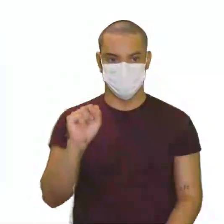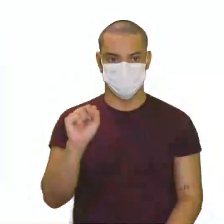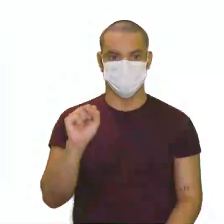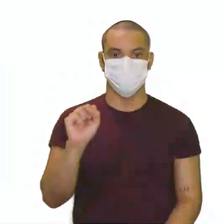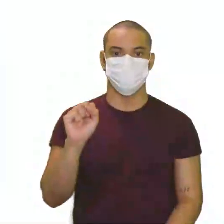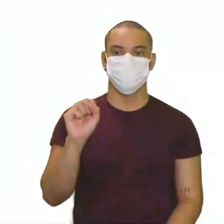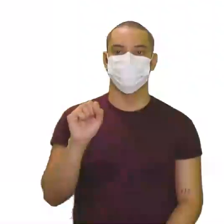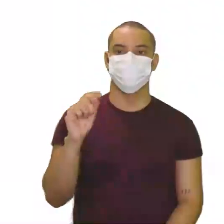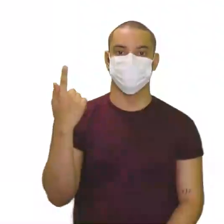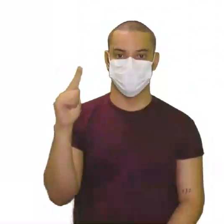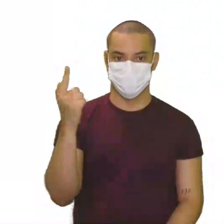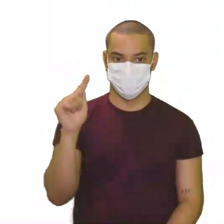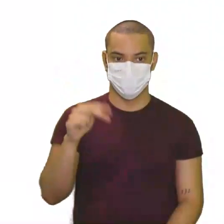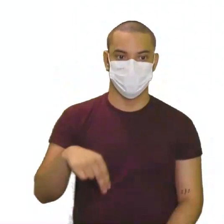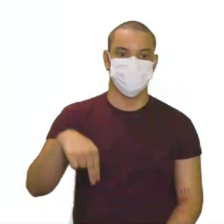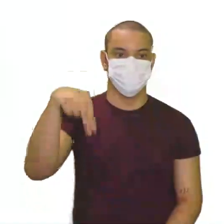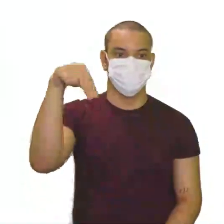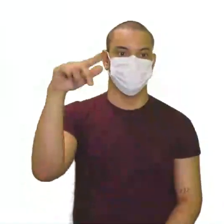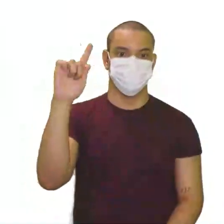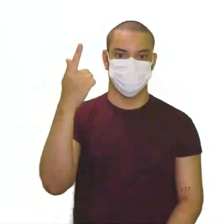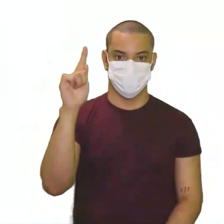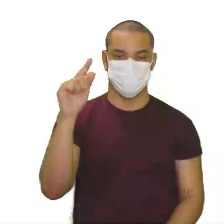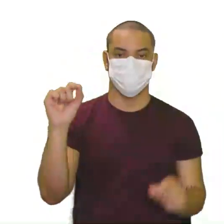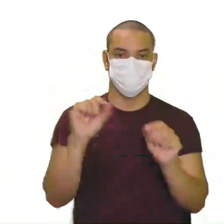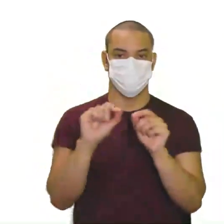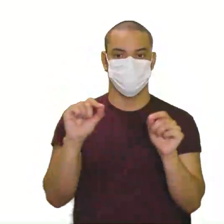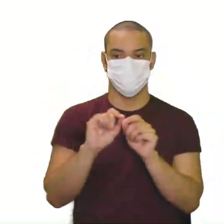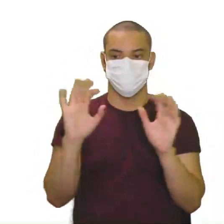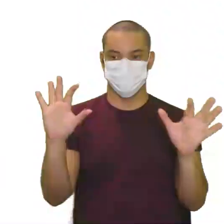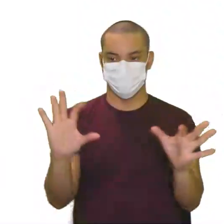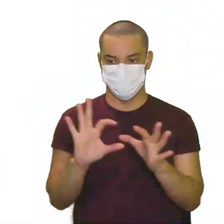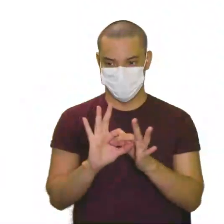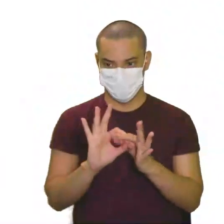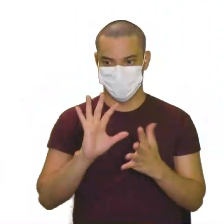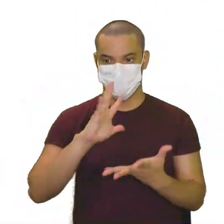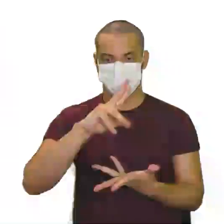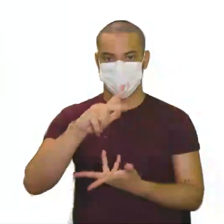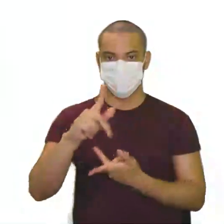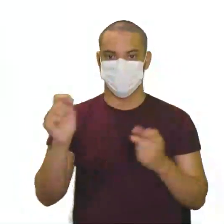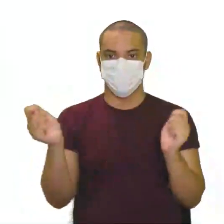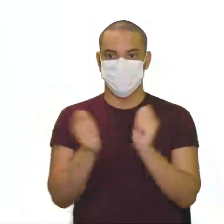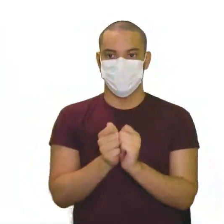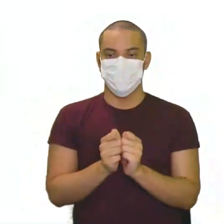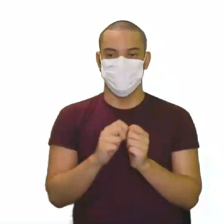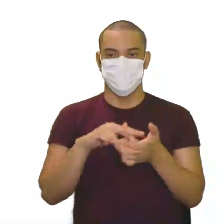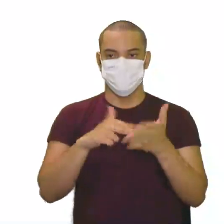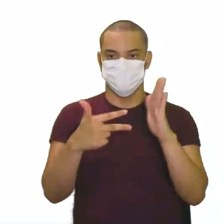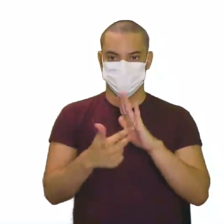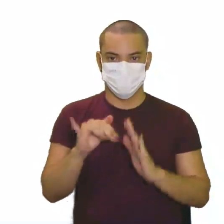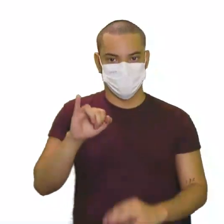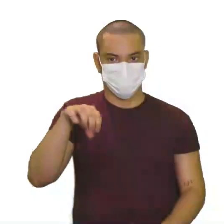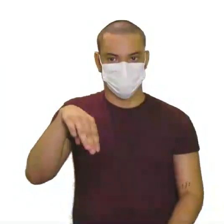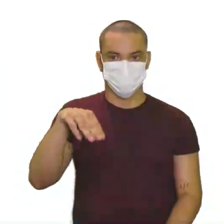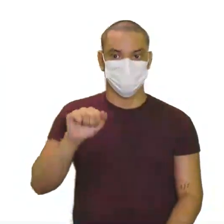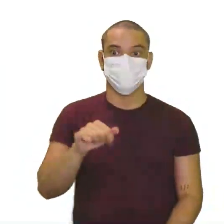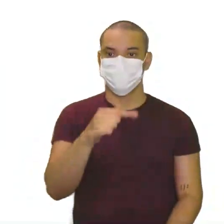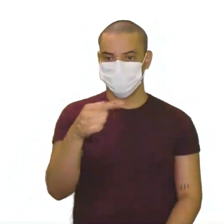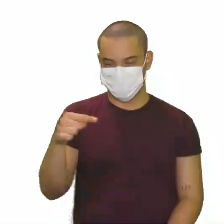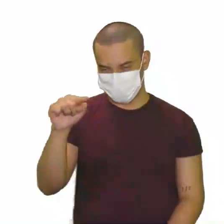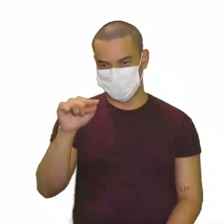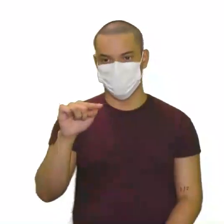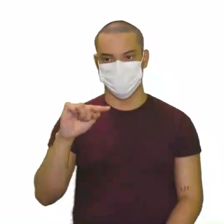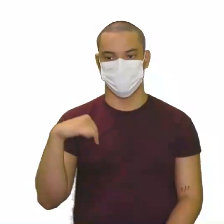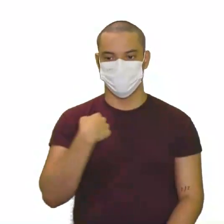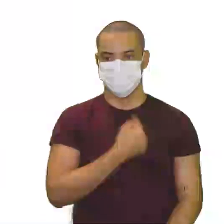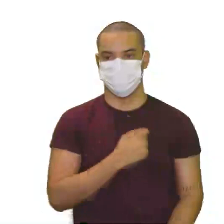geográfico e norte geográfico então a gente fez a associação da terra aqui ó como um grande ima e nós